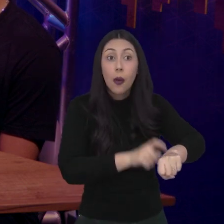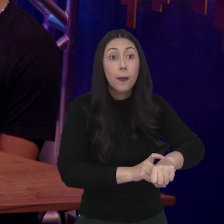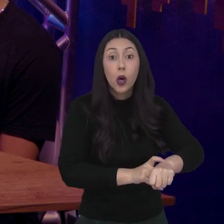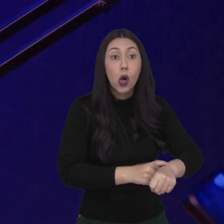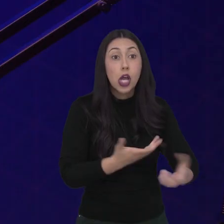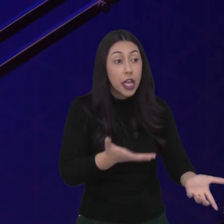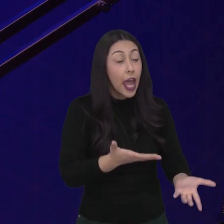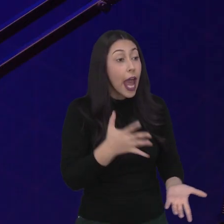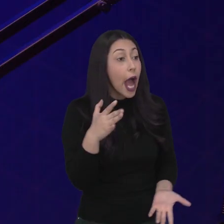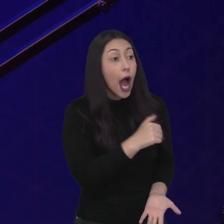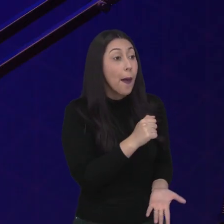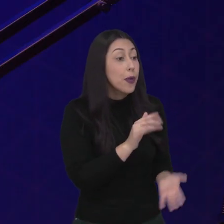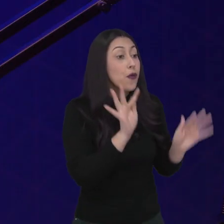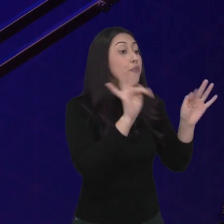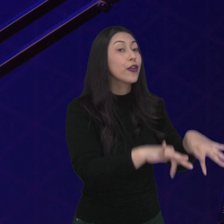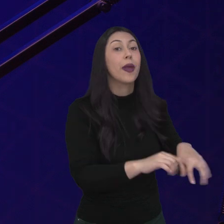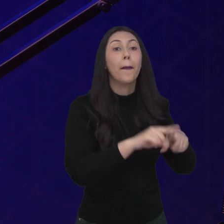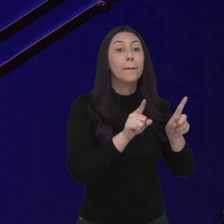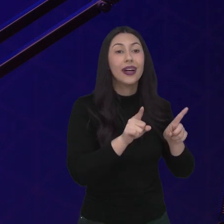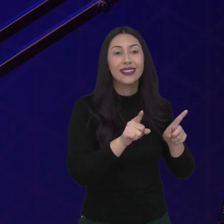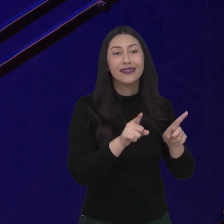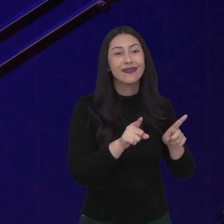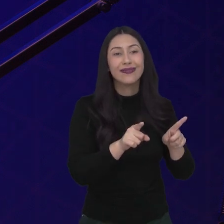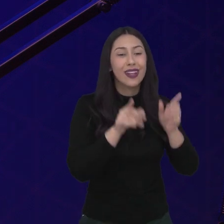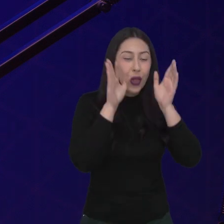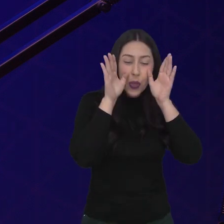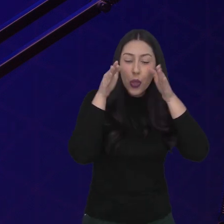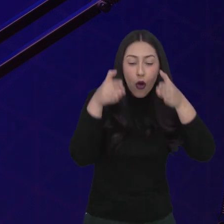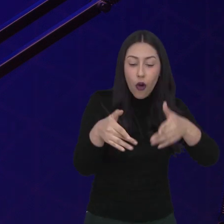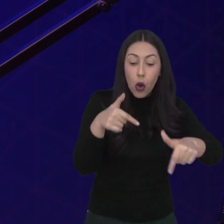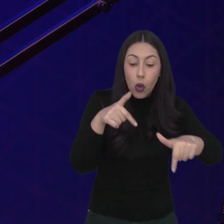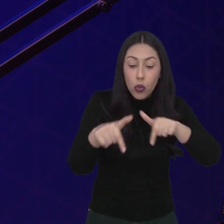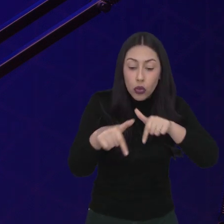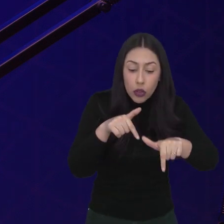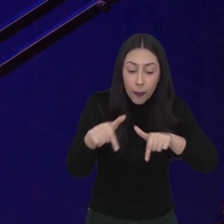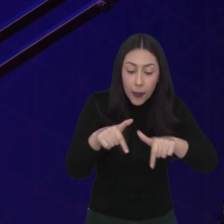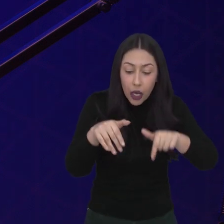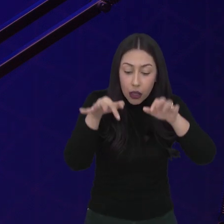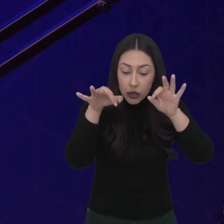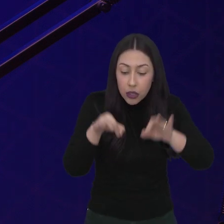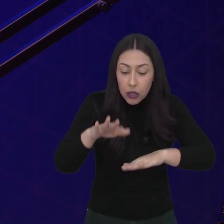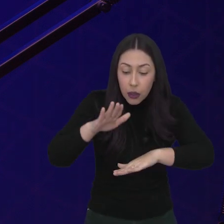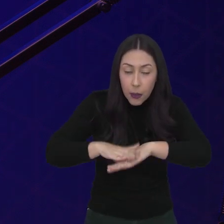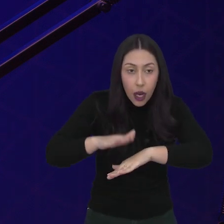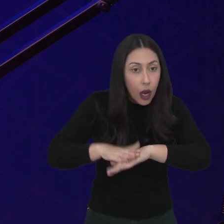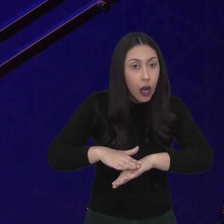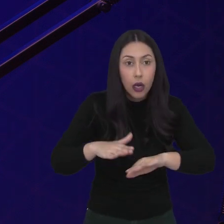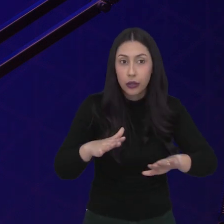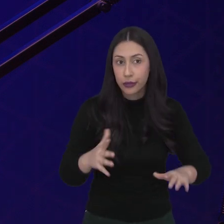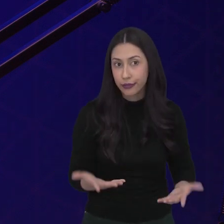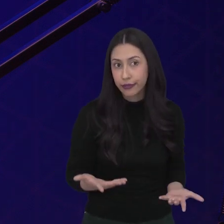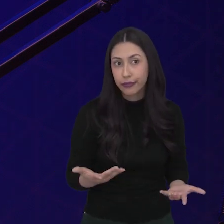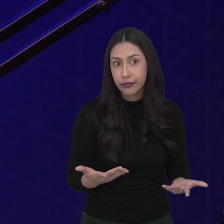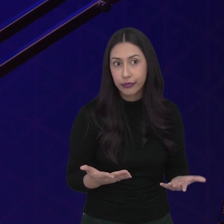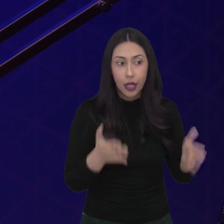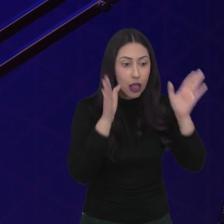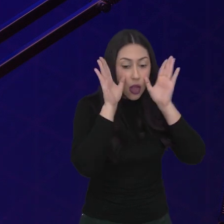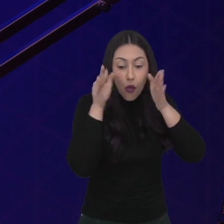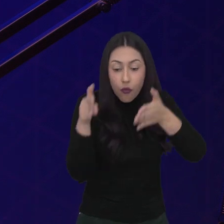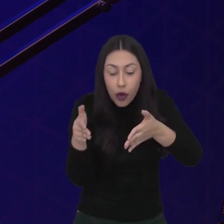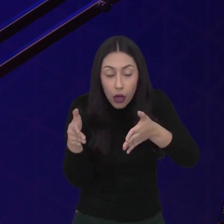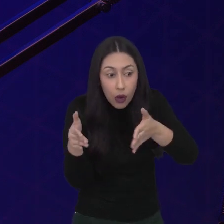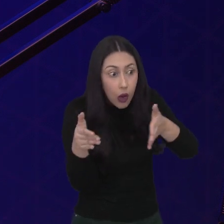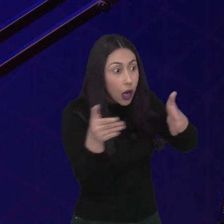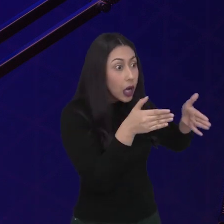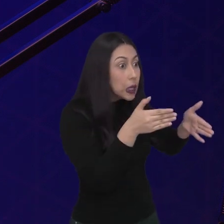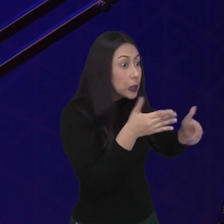de prazo, em querer finalizar logo, do que se concentrar de verdade no que ela está executando. Então, o